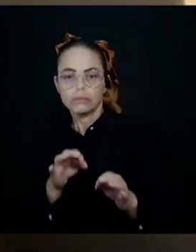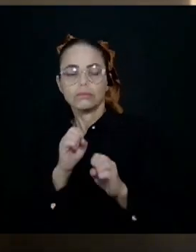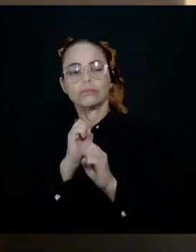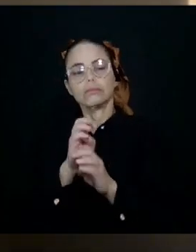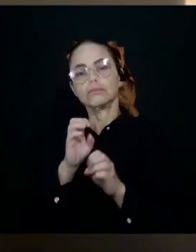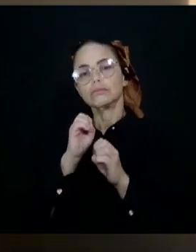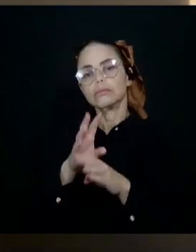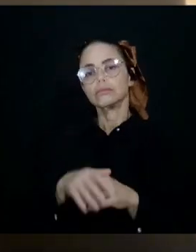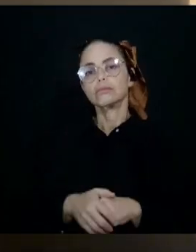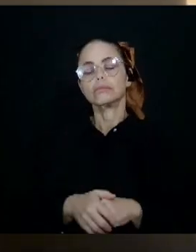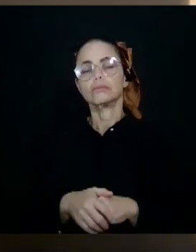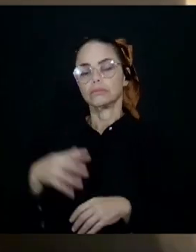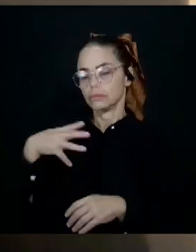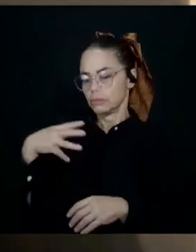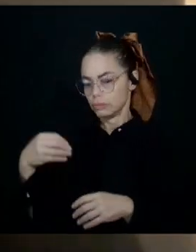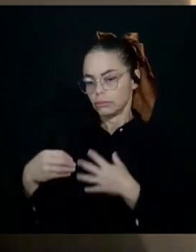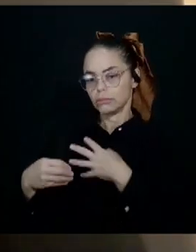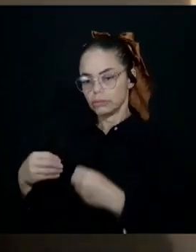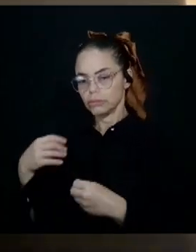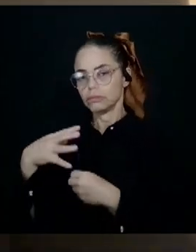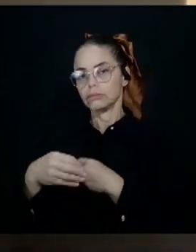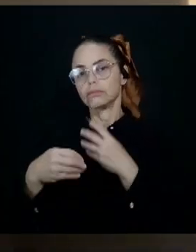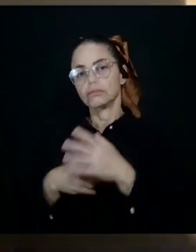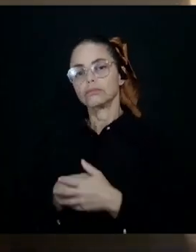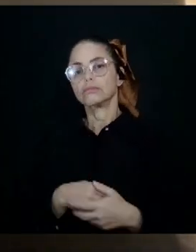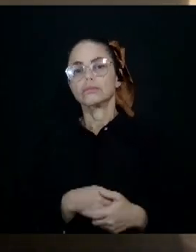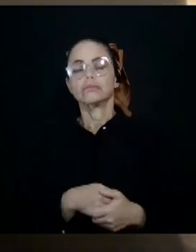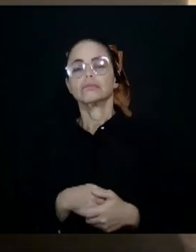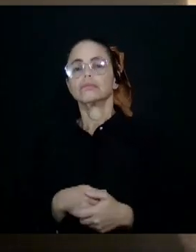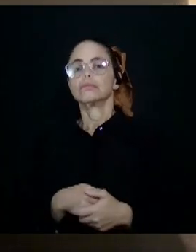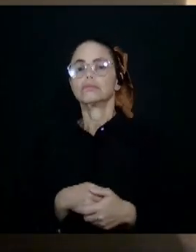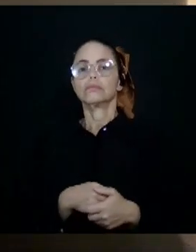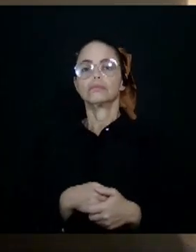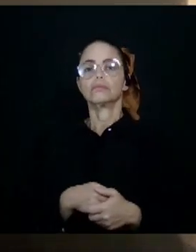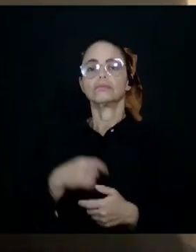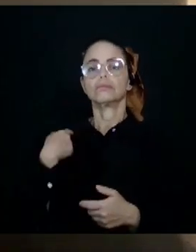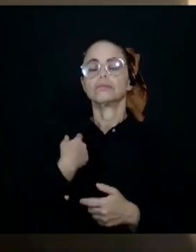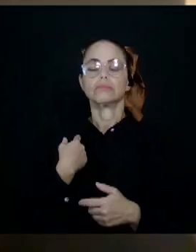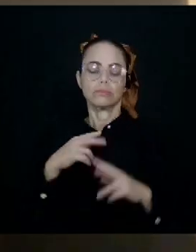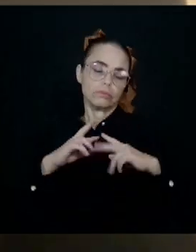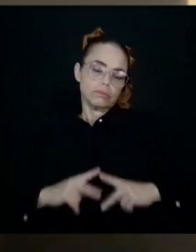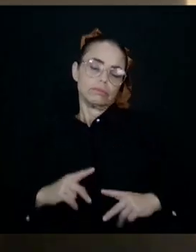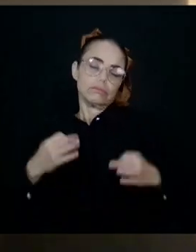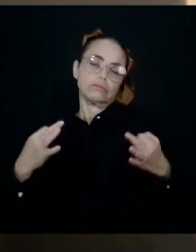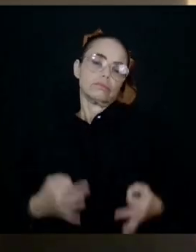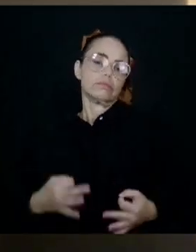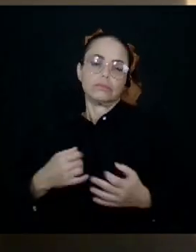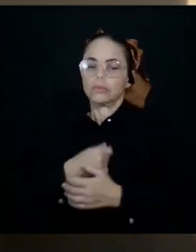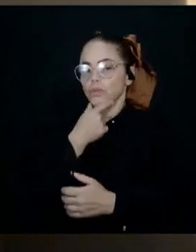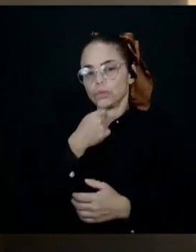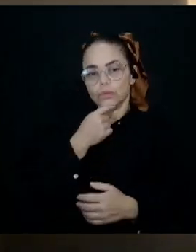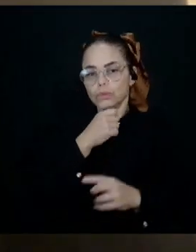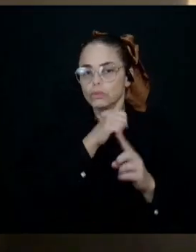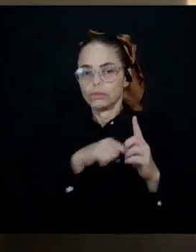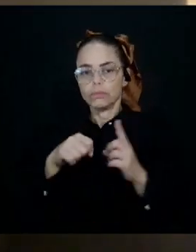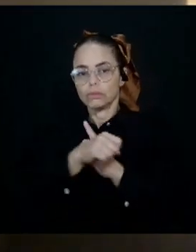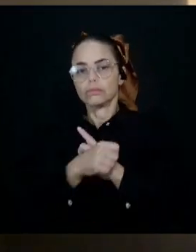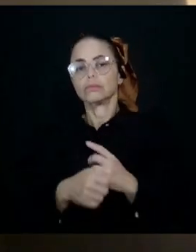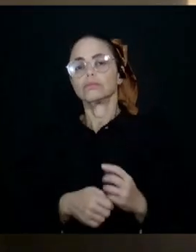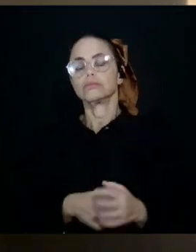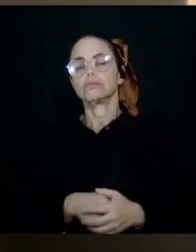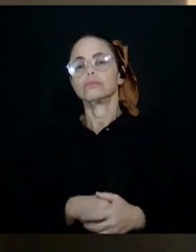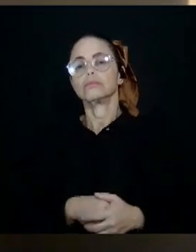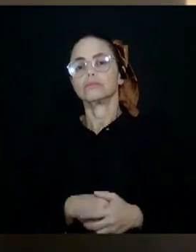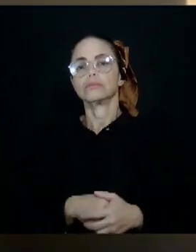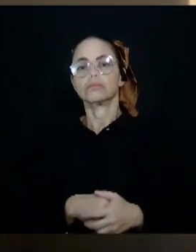filhos, principalmente seus filhos homens, qual é a postura de um homem na sociedade, né? Qual é a postura de um homem frente a uma